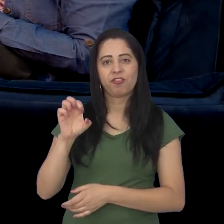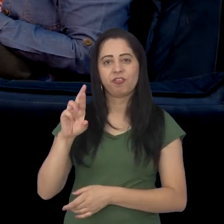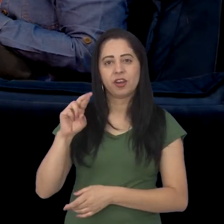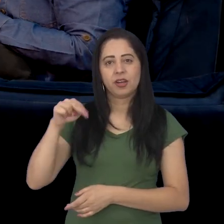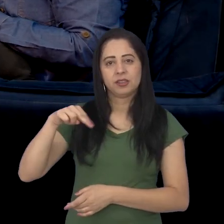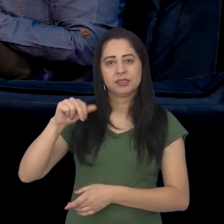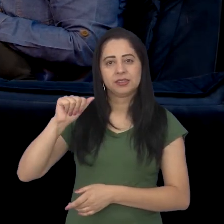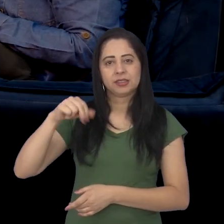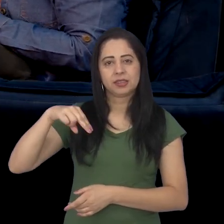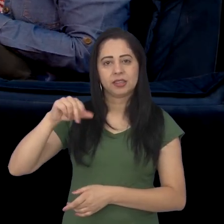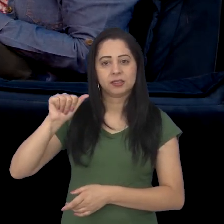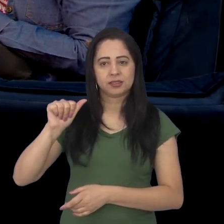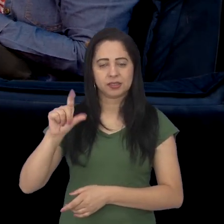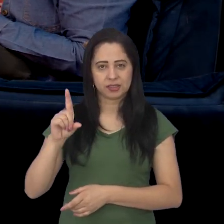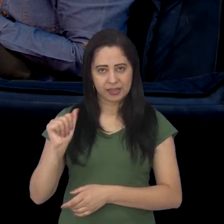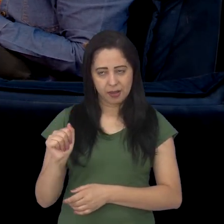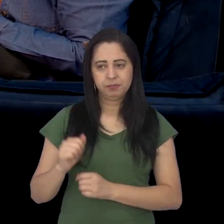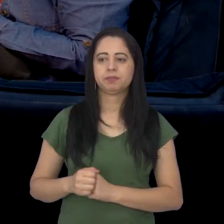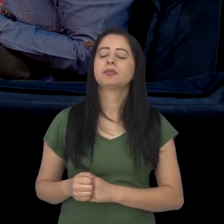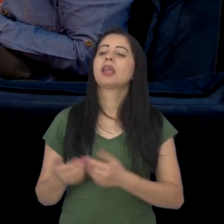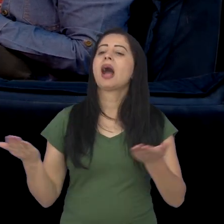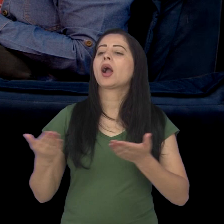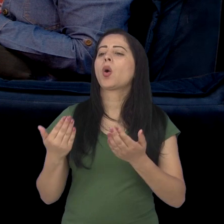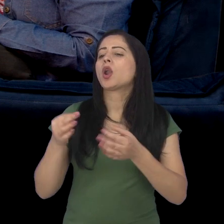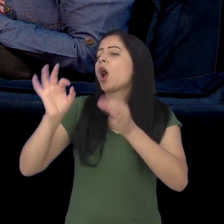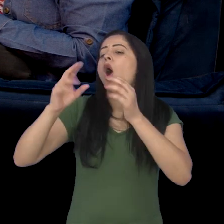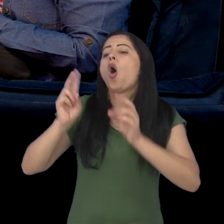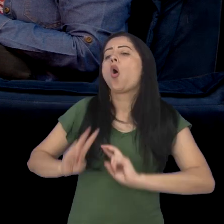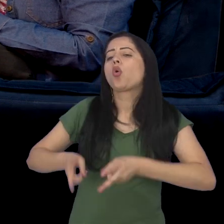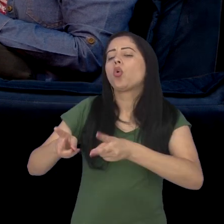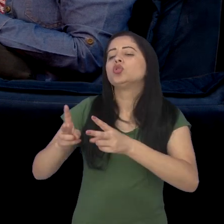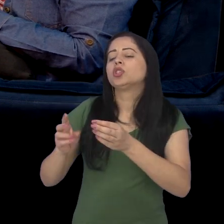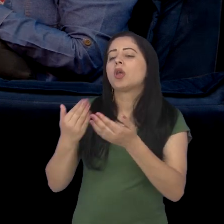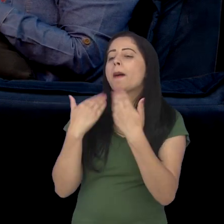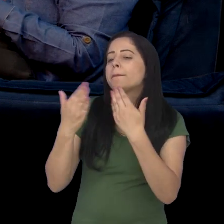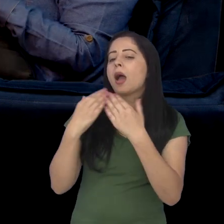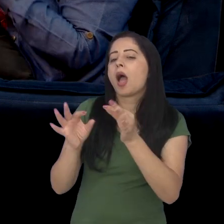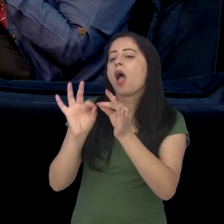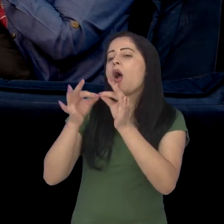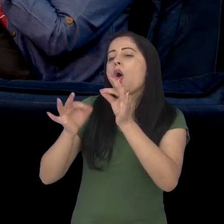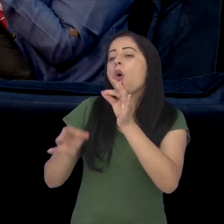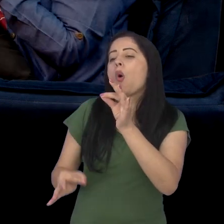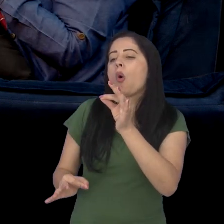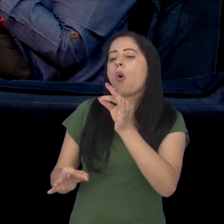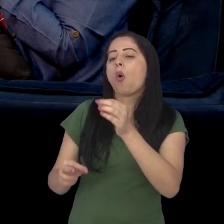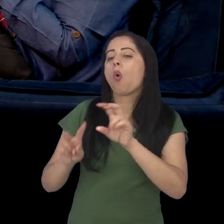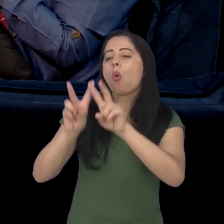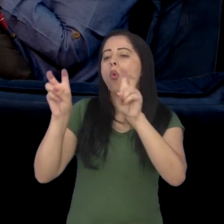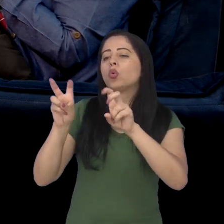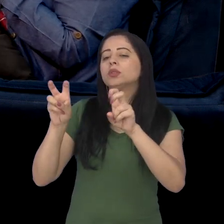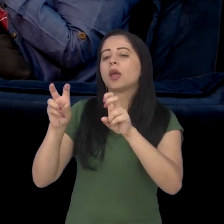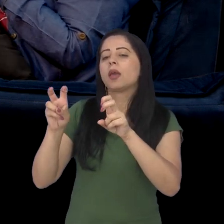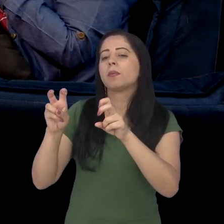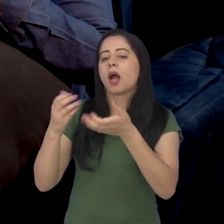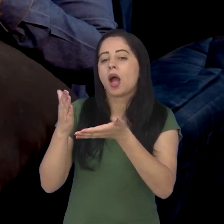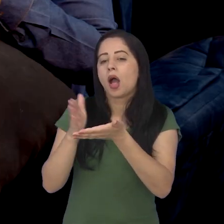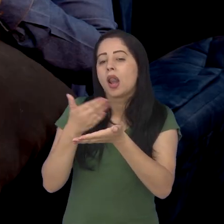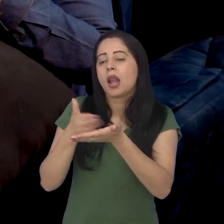nosso papo sobre o livro da urna eletrônica, que ele é muito importante e oportuno, né? Esse projeto,